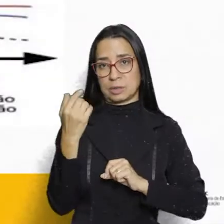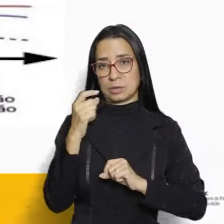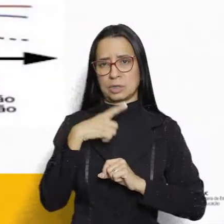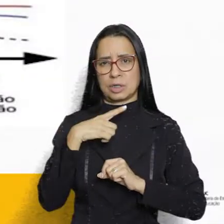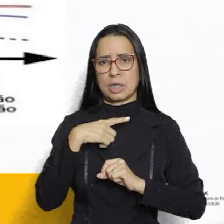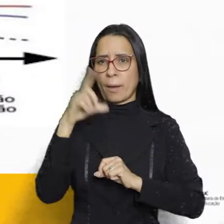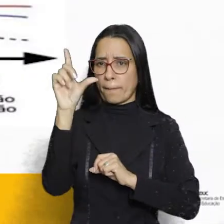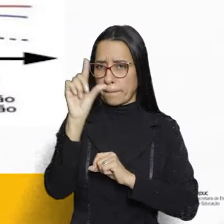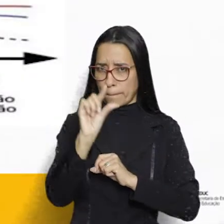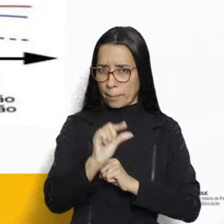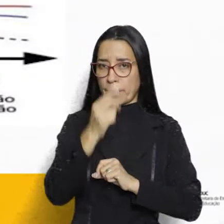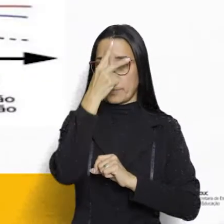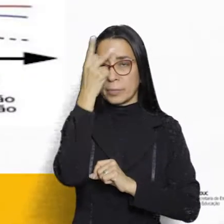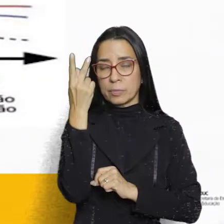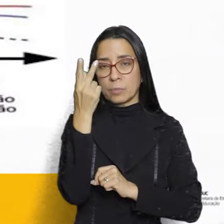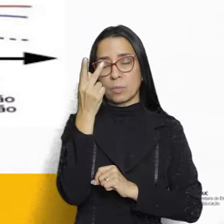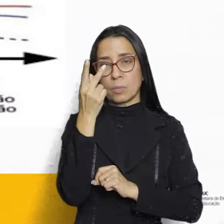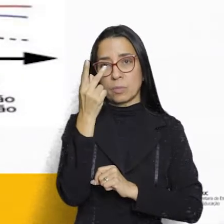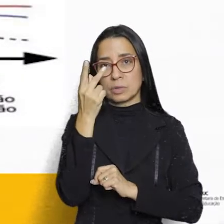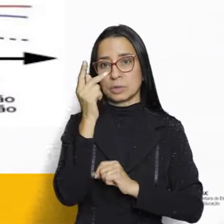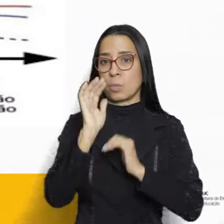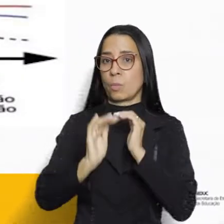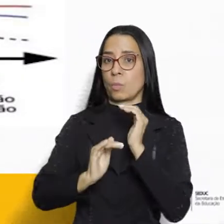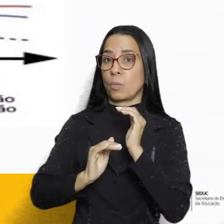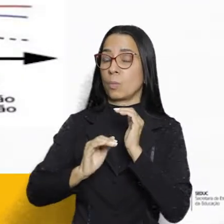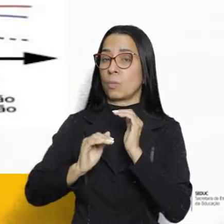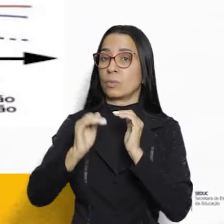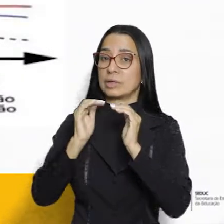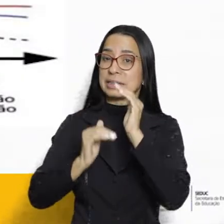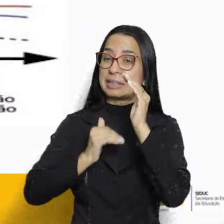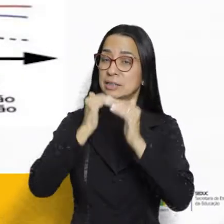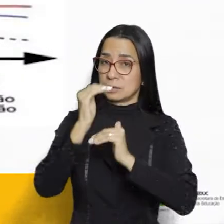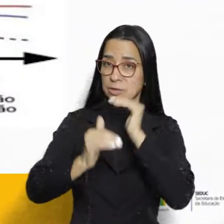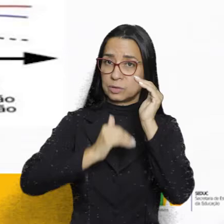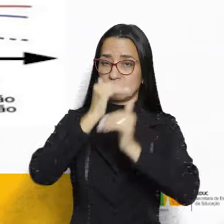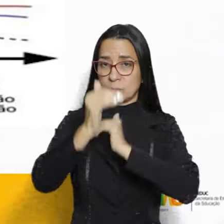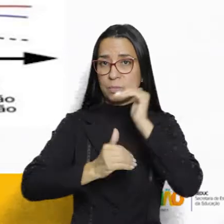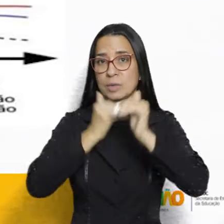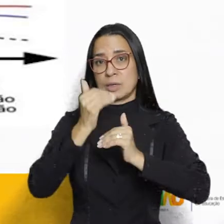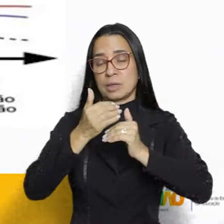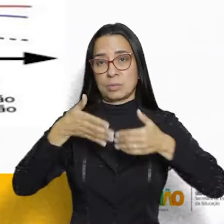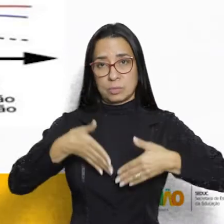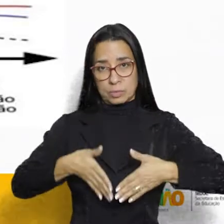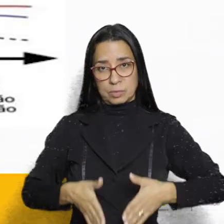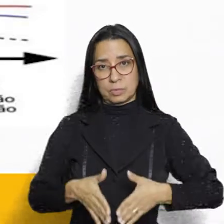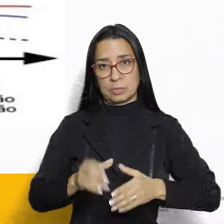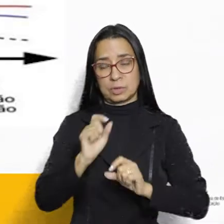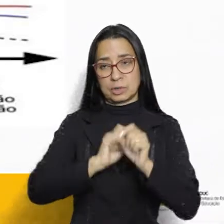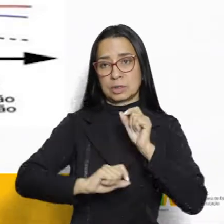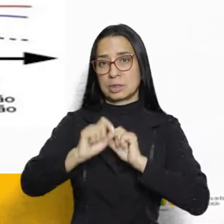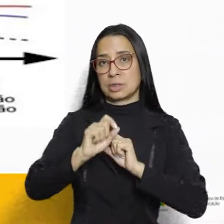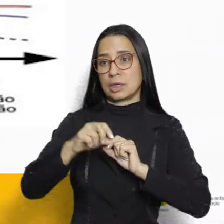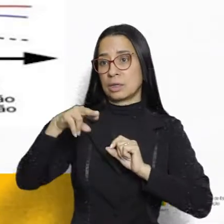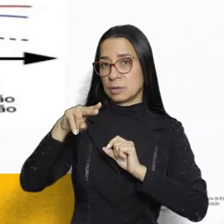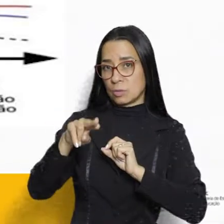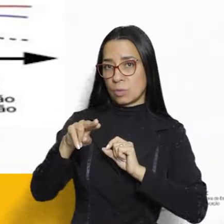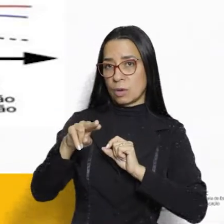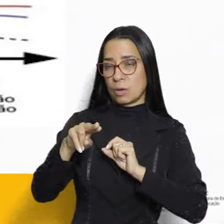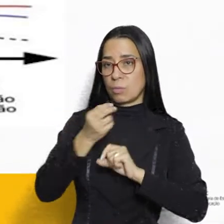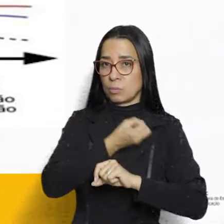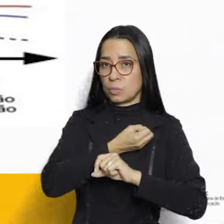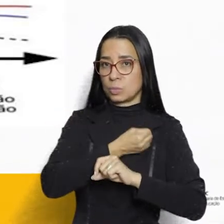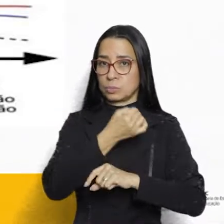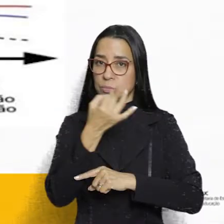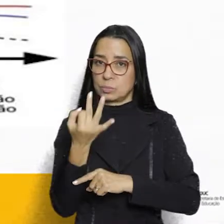crescimento vegetativo, que é o resultado entre o número de nascidos e o número de mortos, era baixo. É só tu